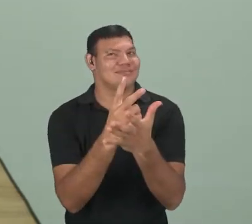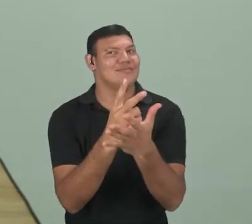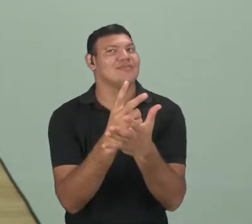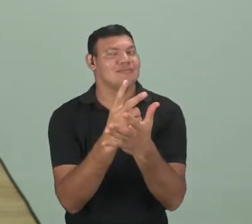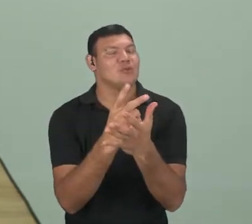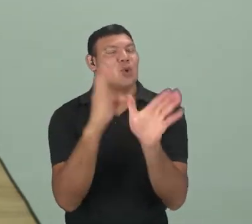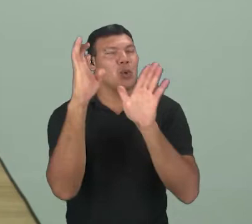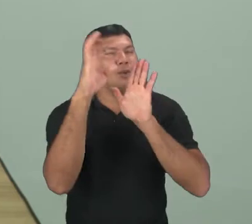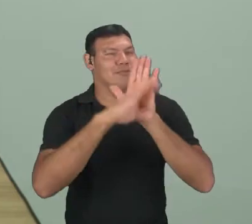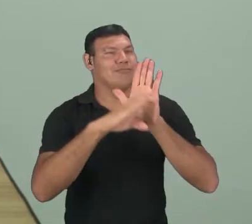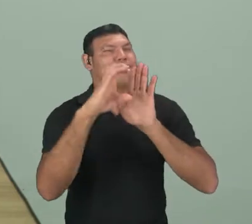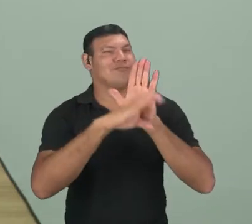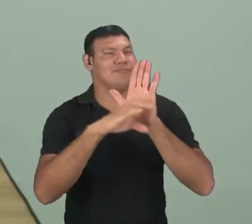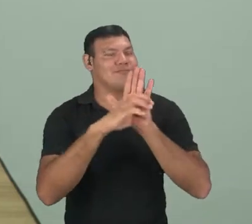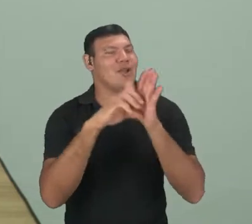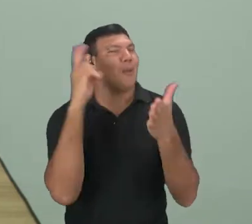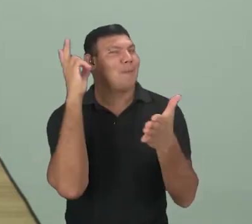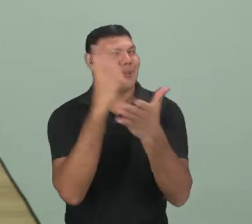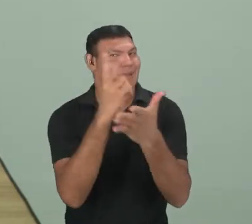mesmo conteúdo,